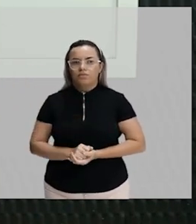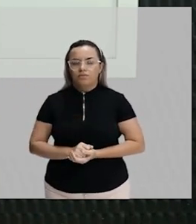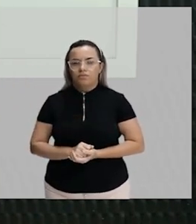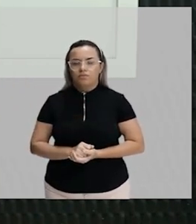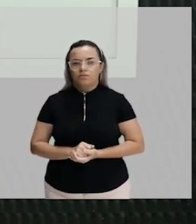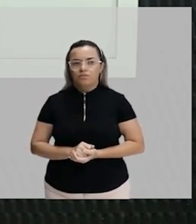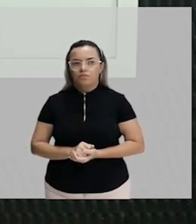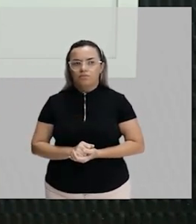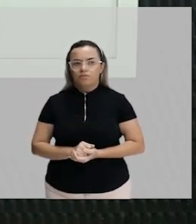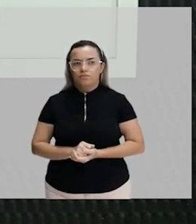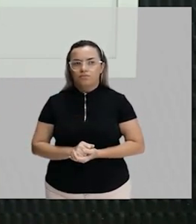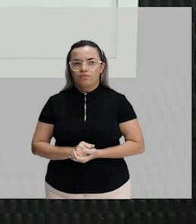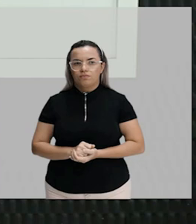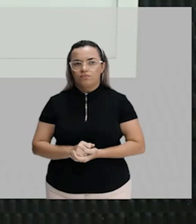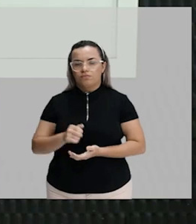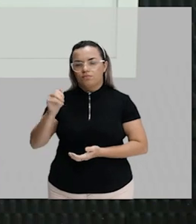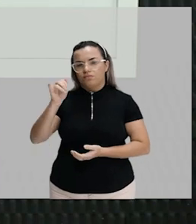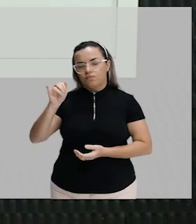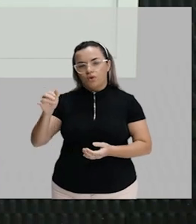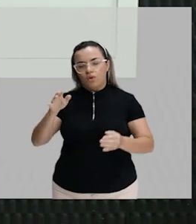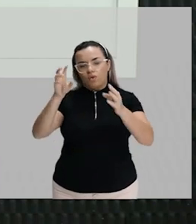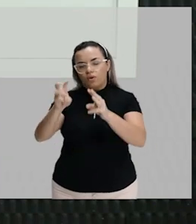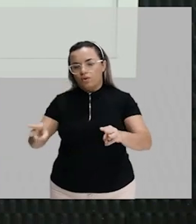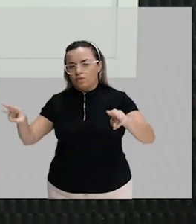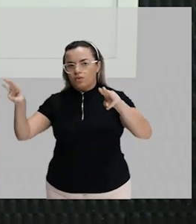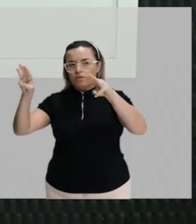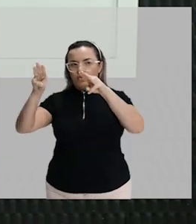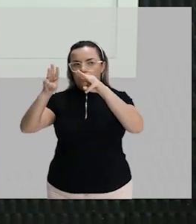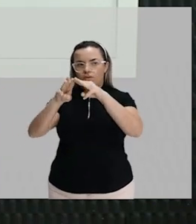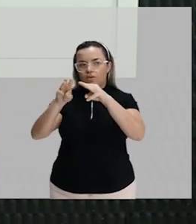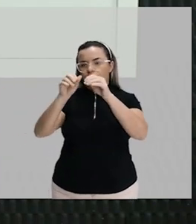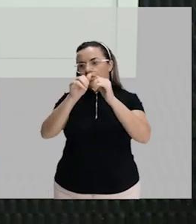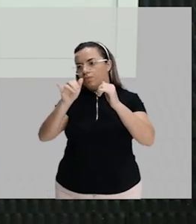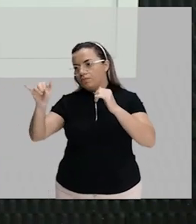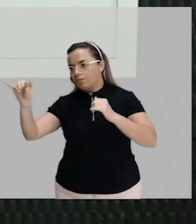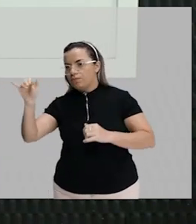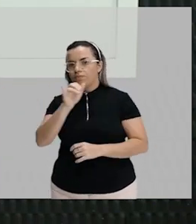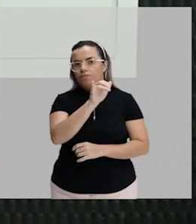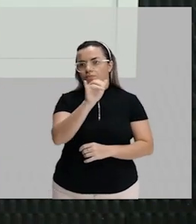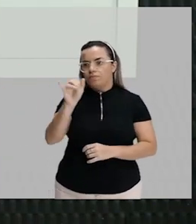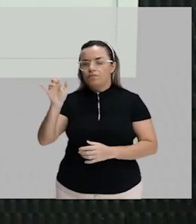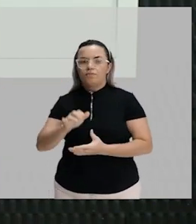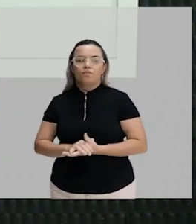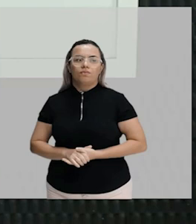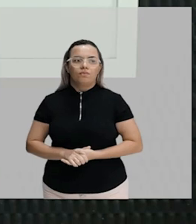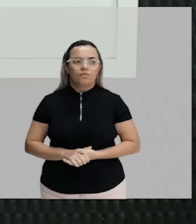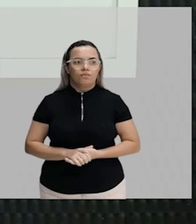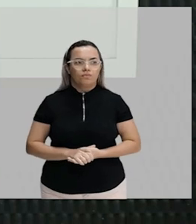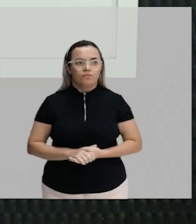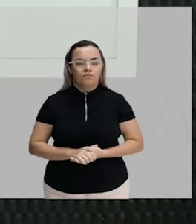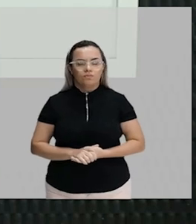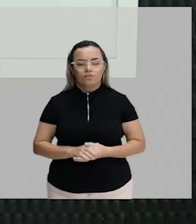dado desta forma certo então o seguinte se aqui eu tenho um elétron que tá em